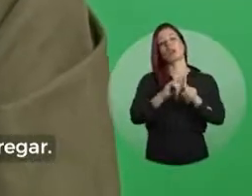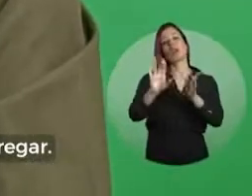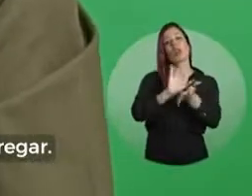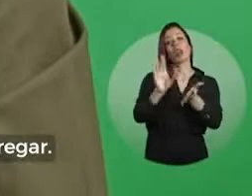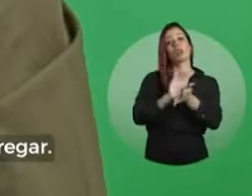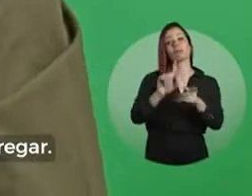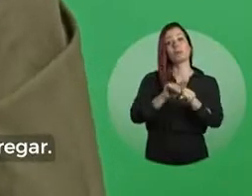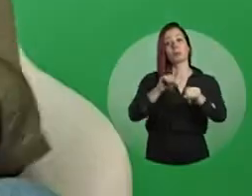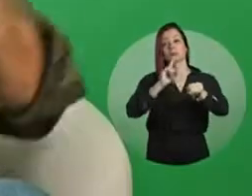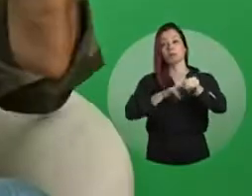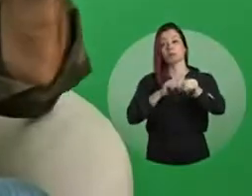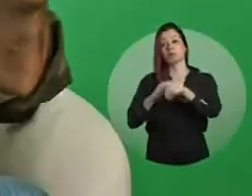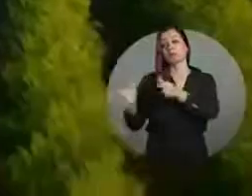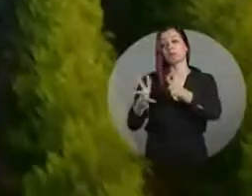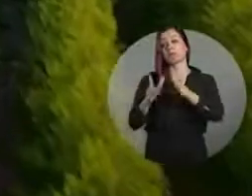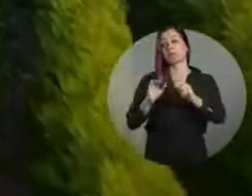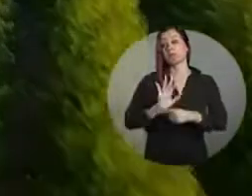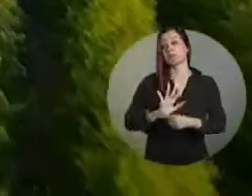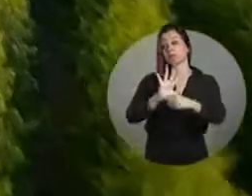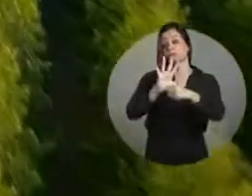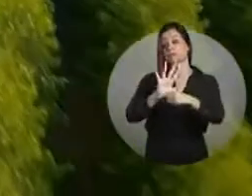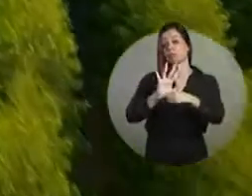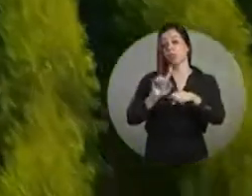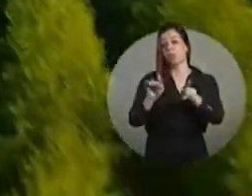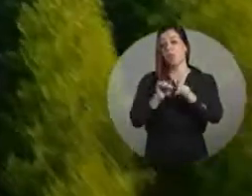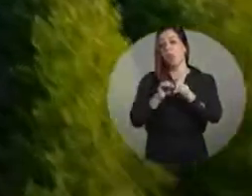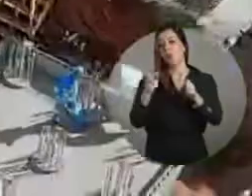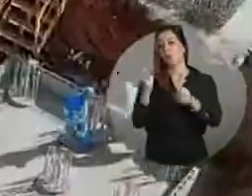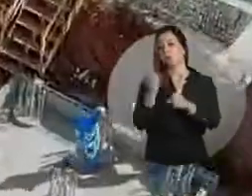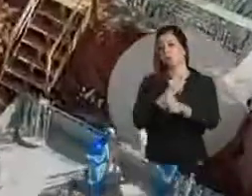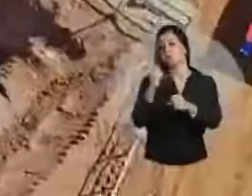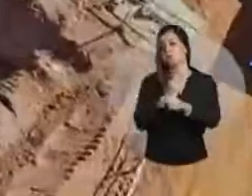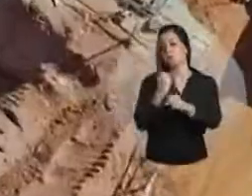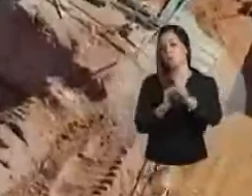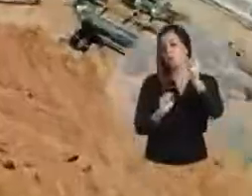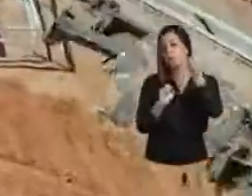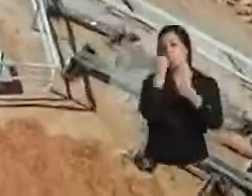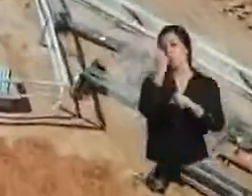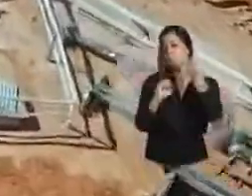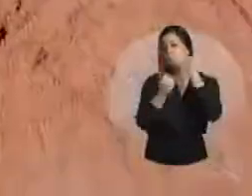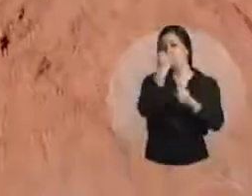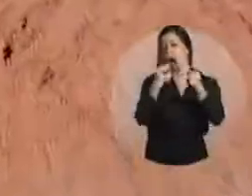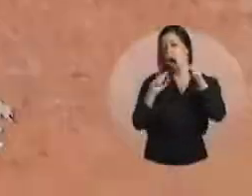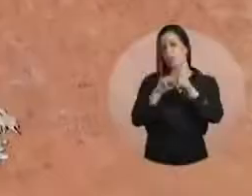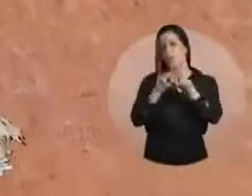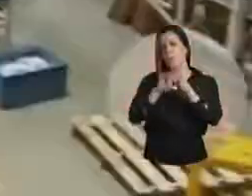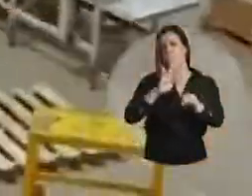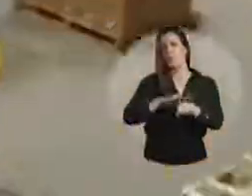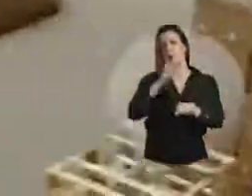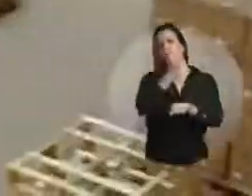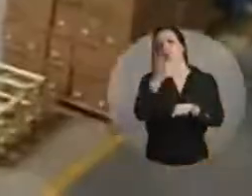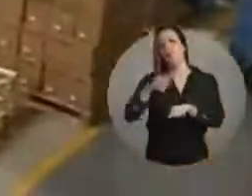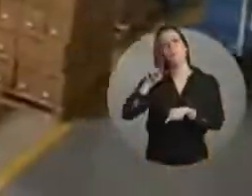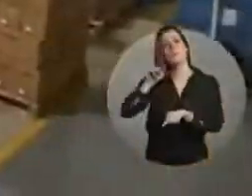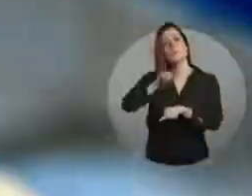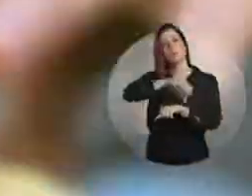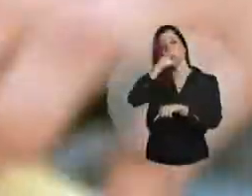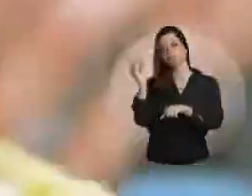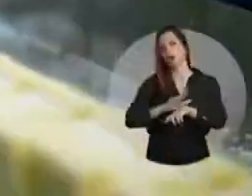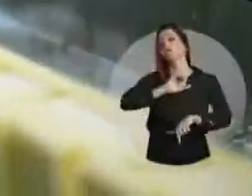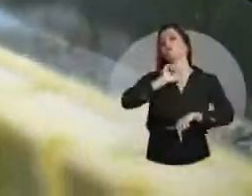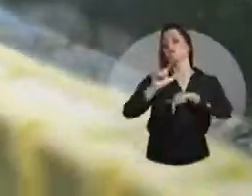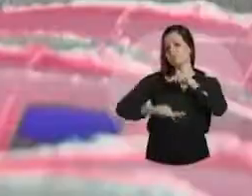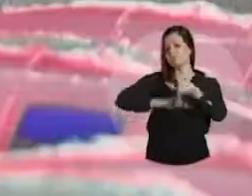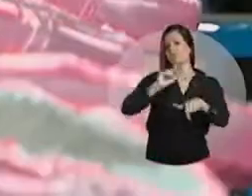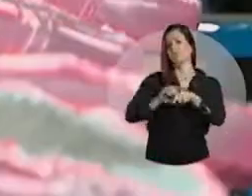orçamento e prazo para entregar. Na Costa Leste, o Vale da Celulose é uma realidade. Só com a construção das fábricas da Suzano e da Arauco, serão 22 mil